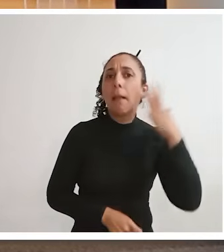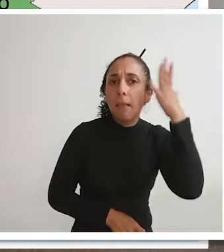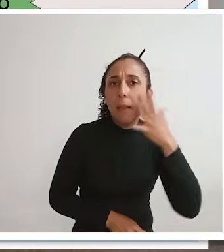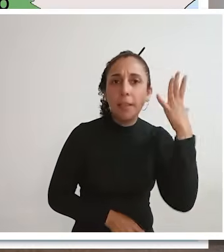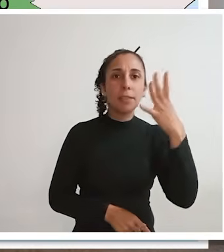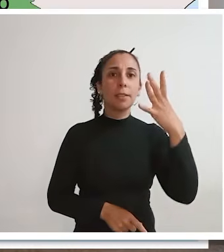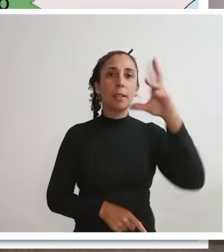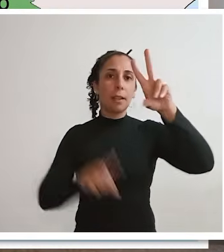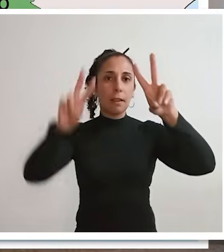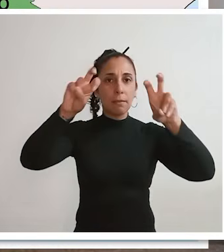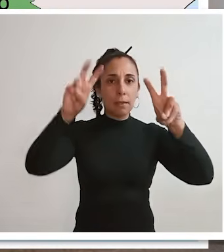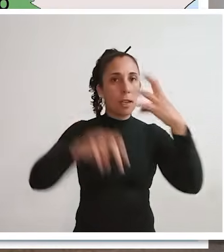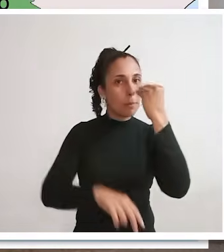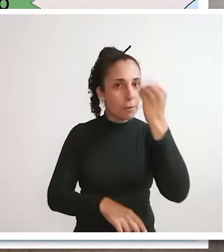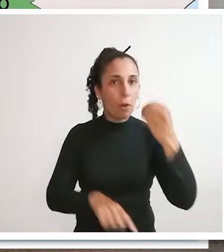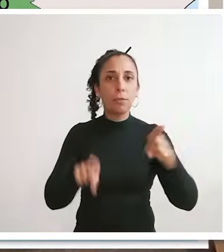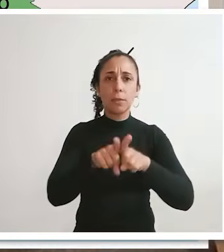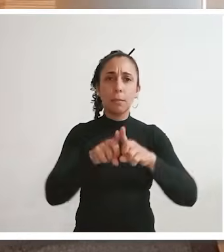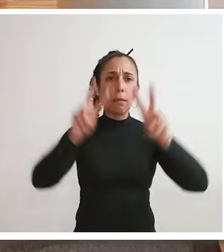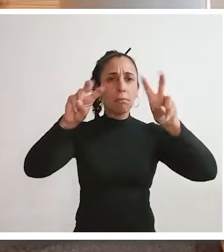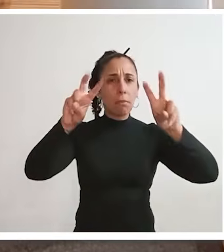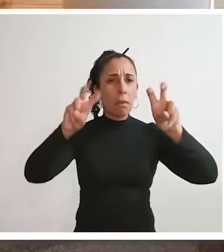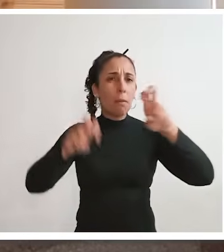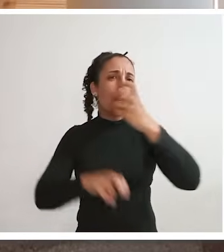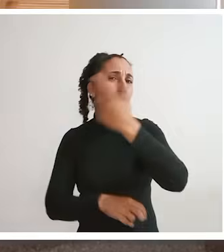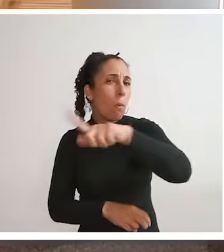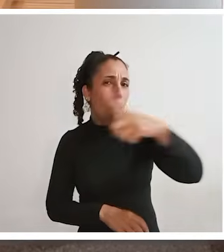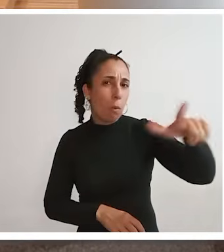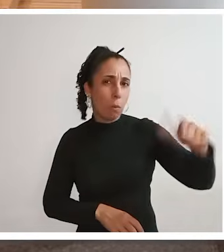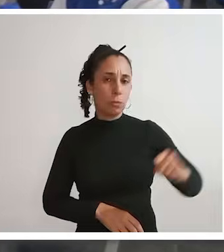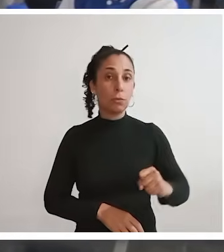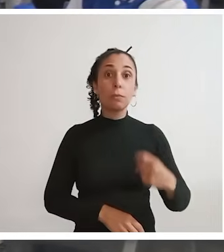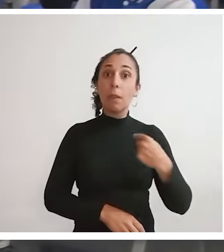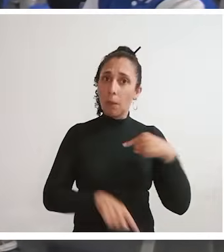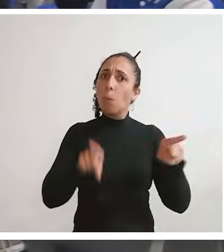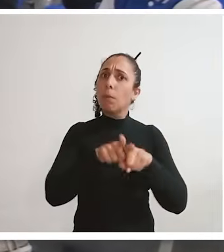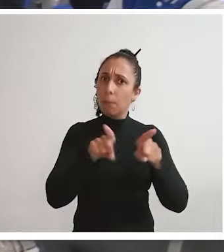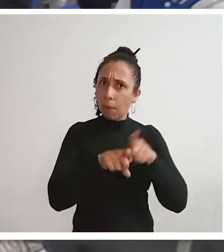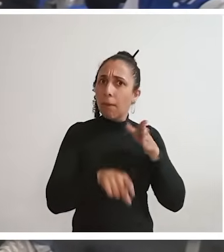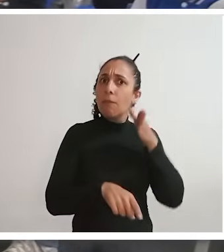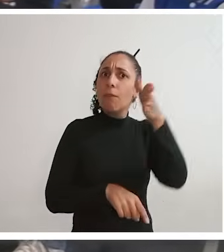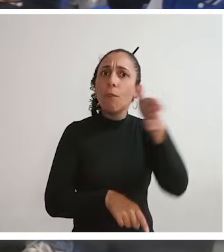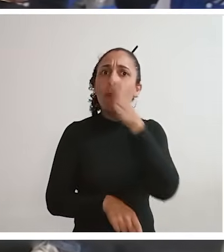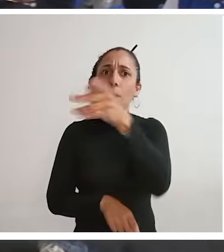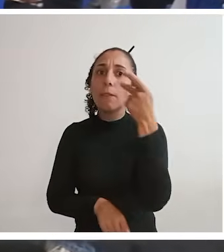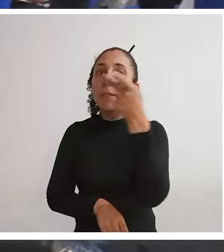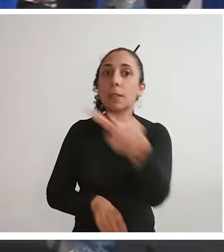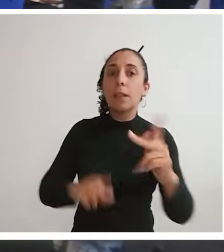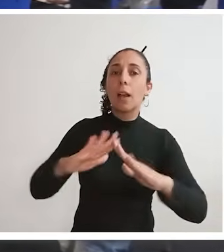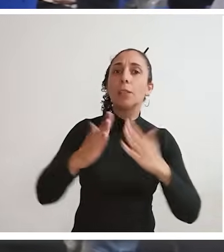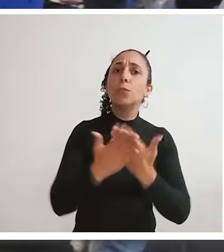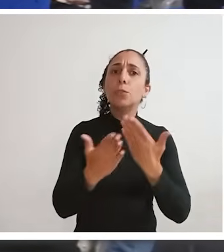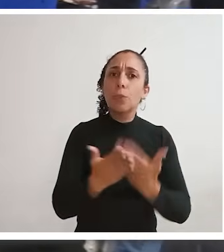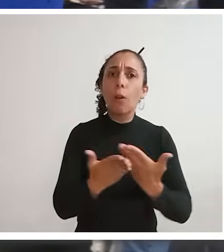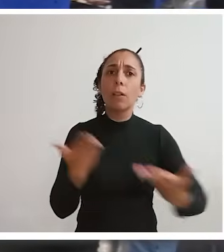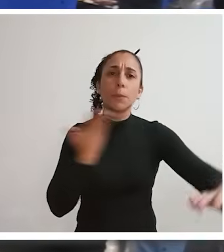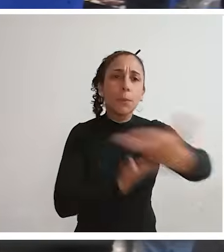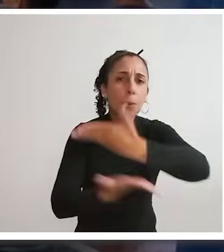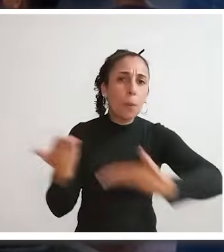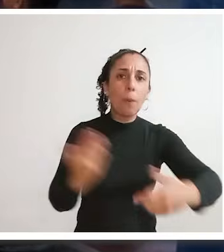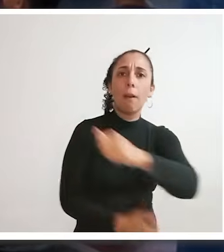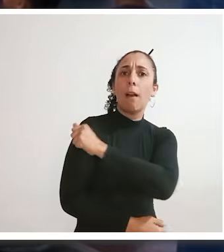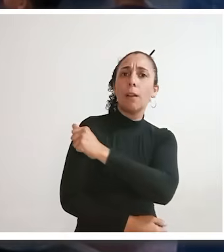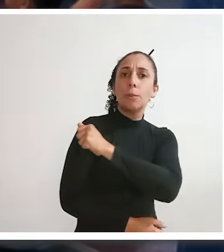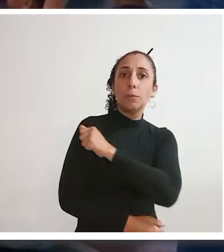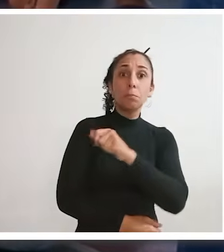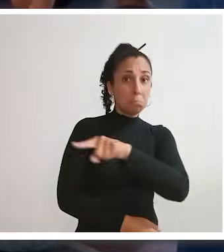sobre fotografia, como também sobre vários outros assuntos. Eu também faço visitas às escolas para um bate-papo super descontraído com